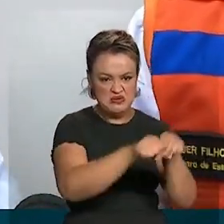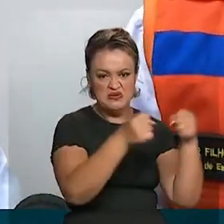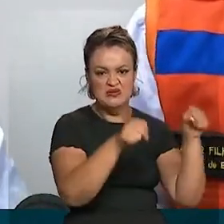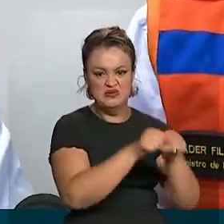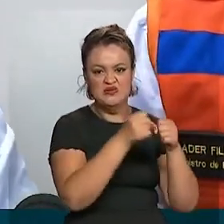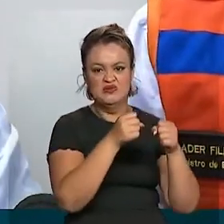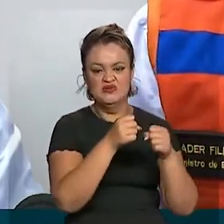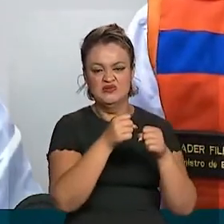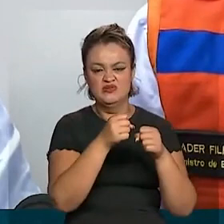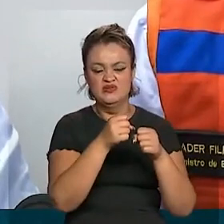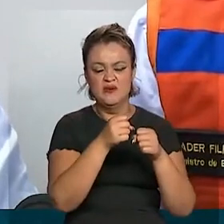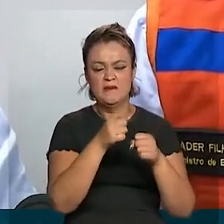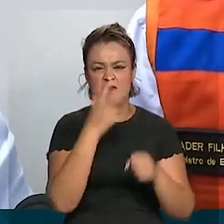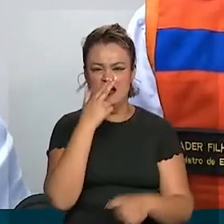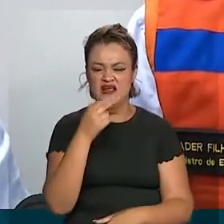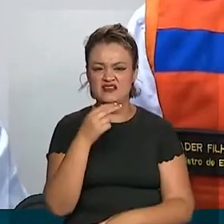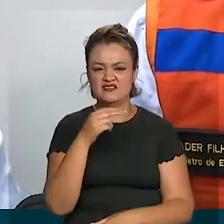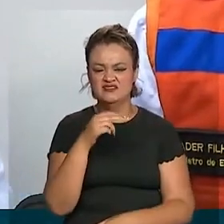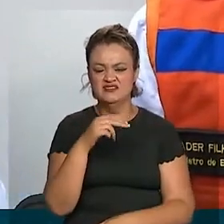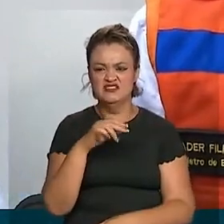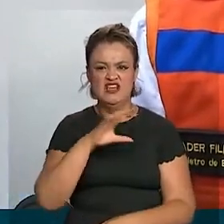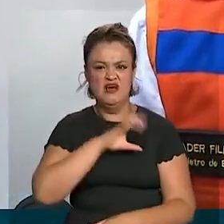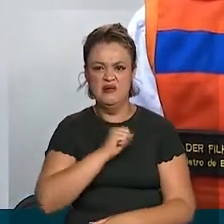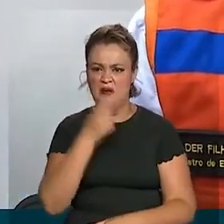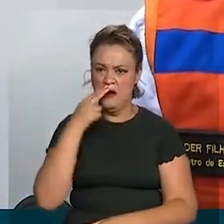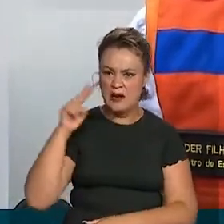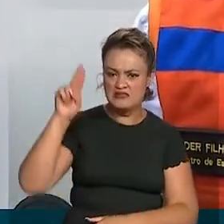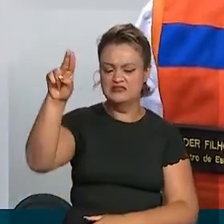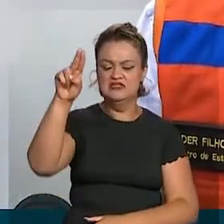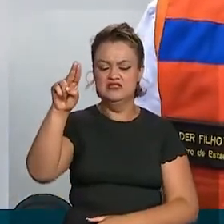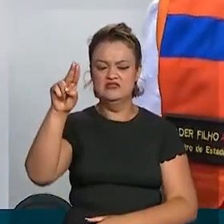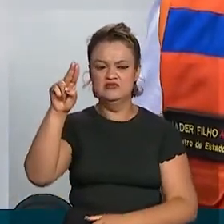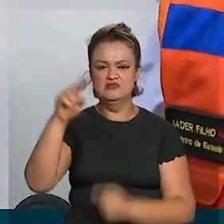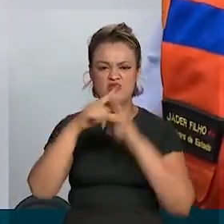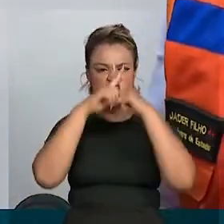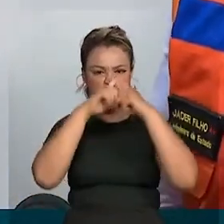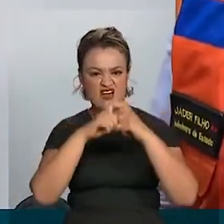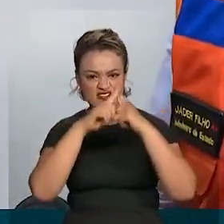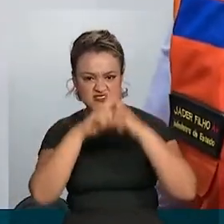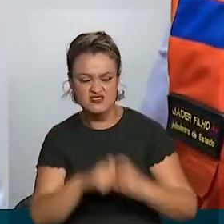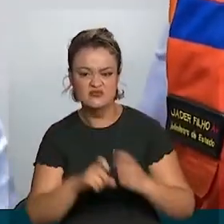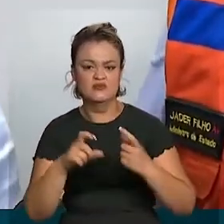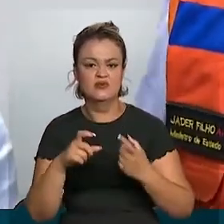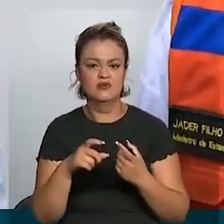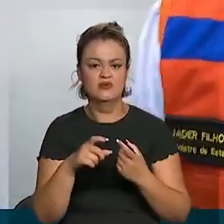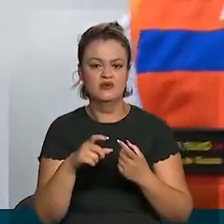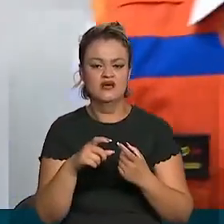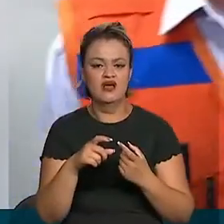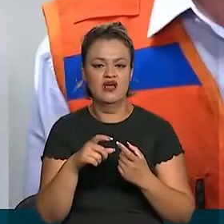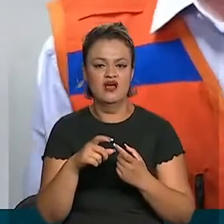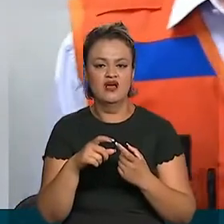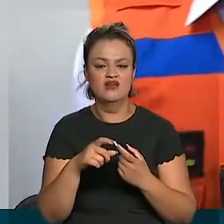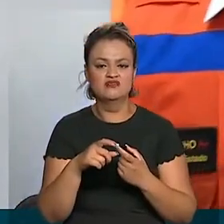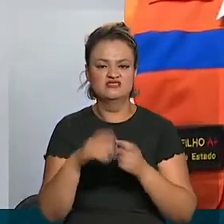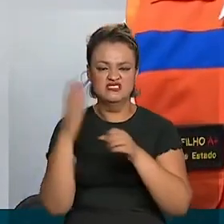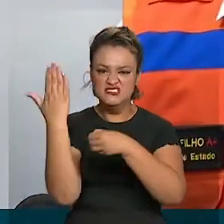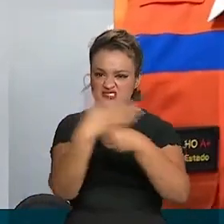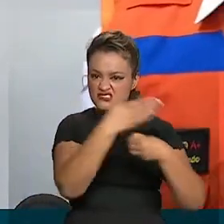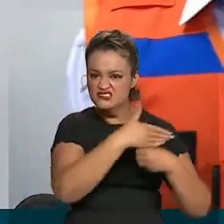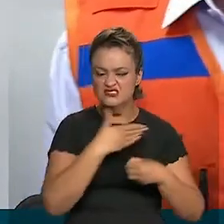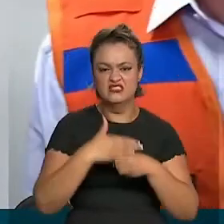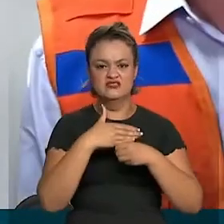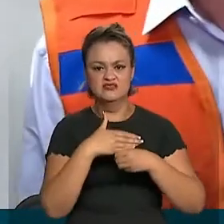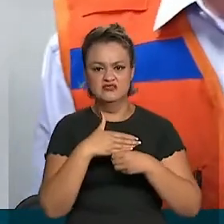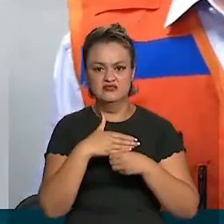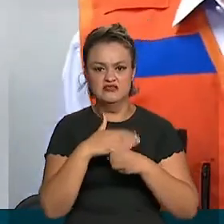chamar de nazistas fanáticos, de stalinistas fanáticos, ou melhor, de stalinistas não, de fascistas